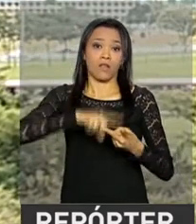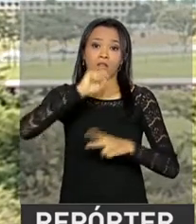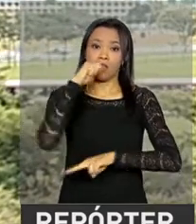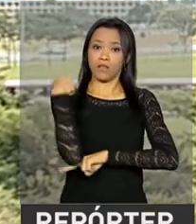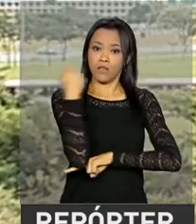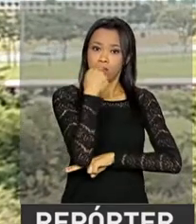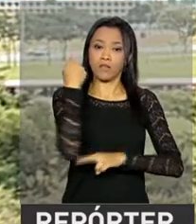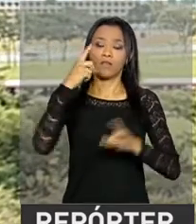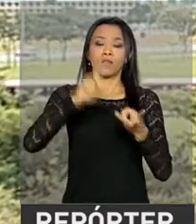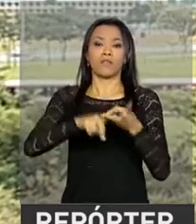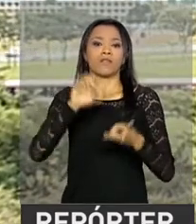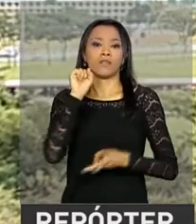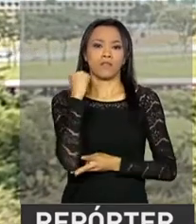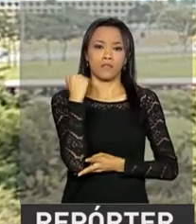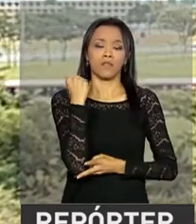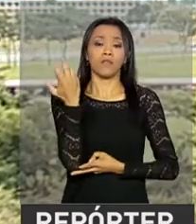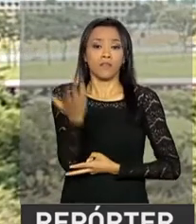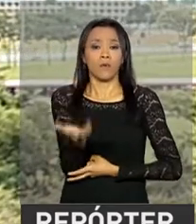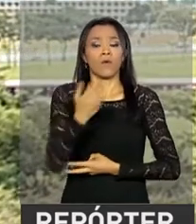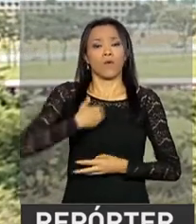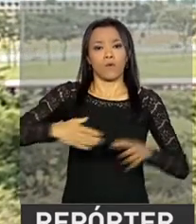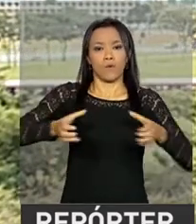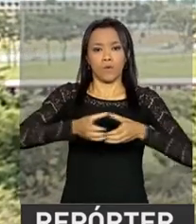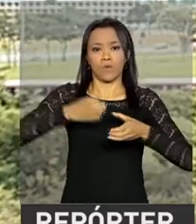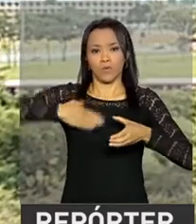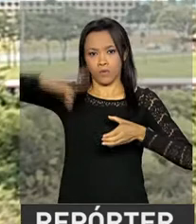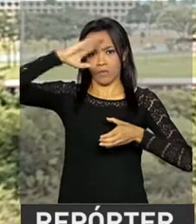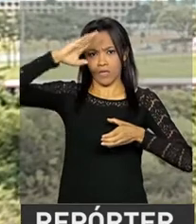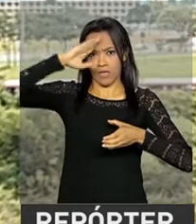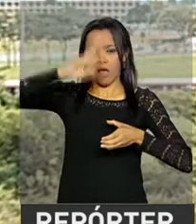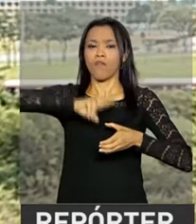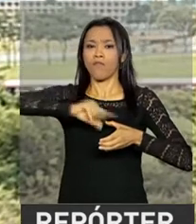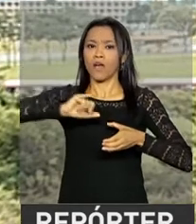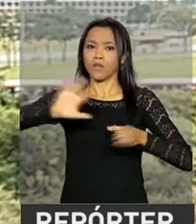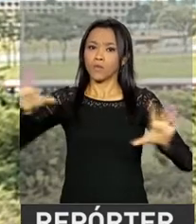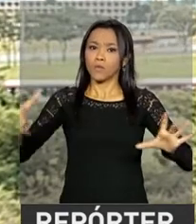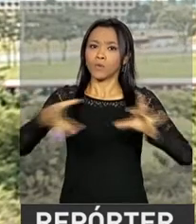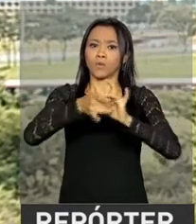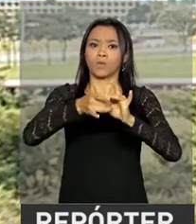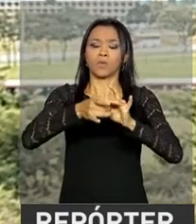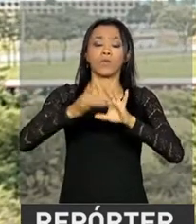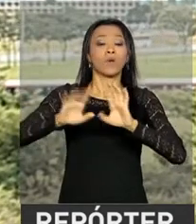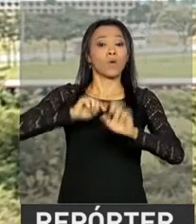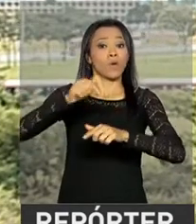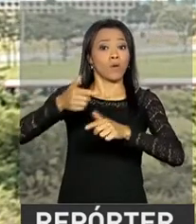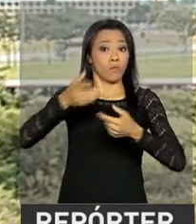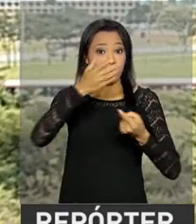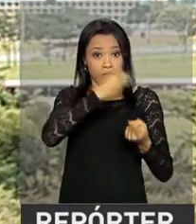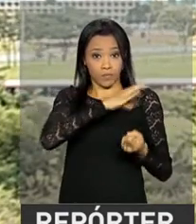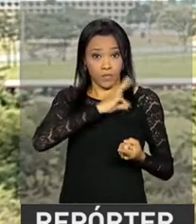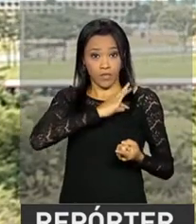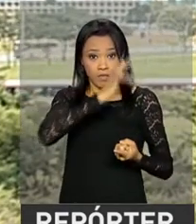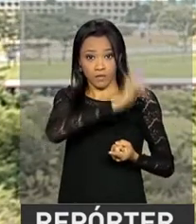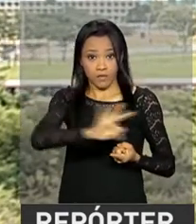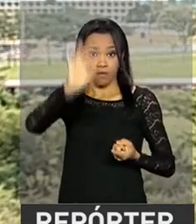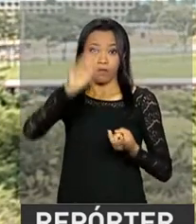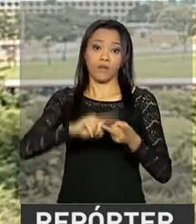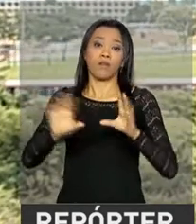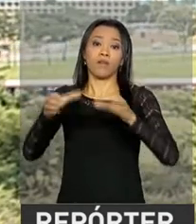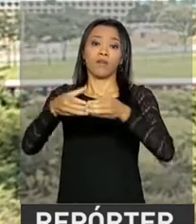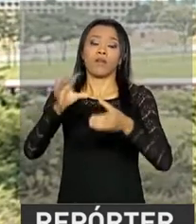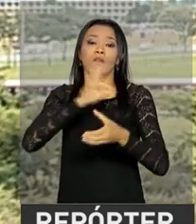Sul e Sergipe. Os militares vão fazer operações conjuntas com as polícias federal, rodoviária federal